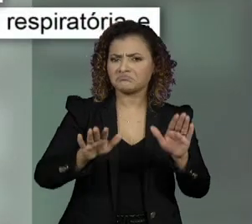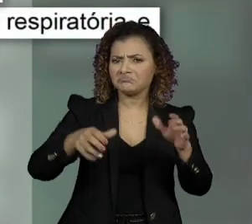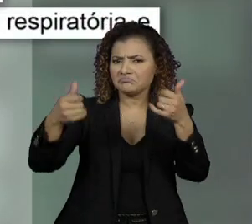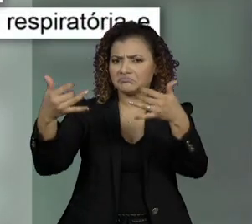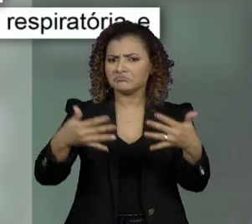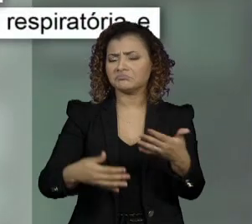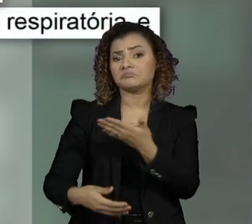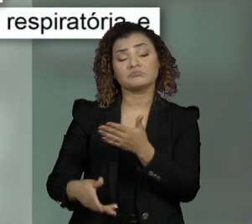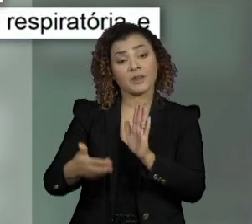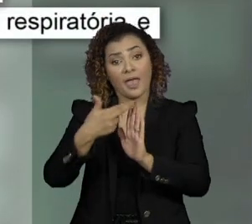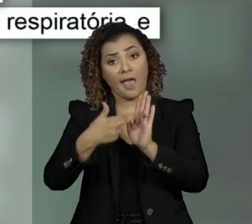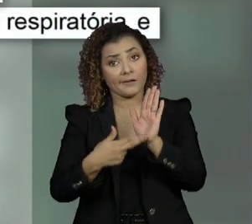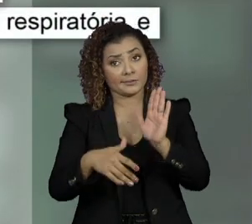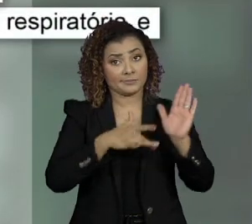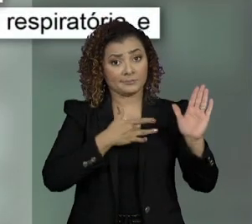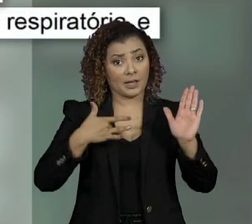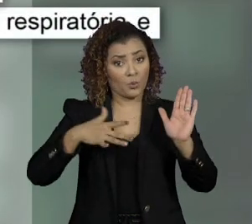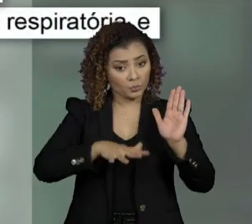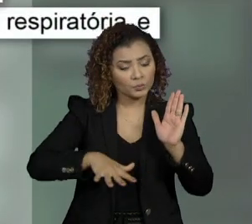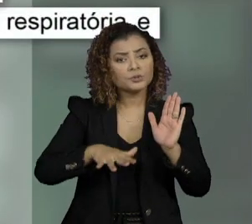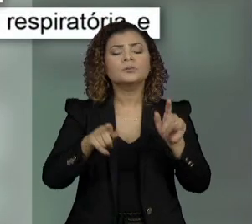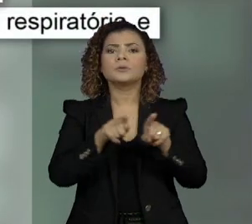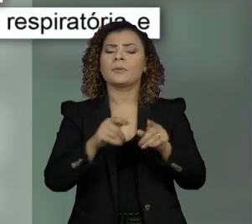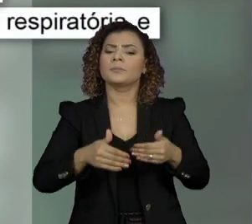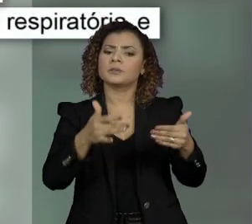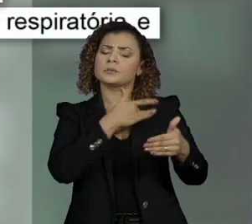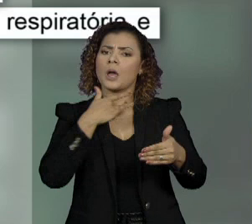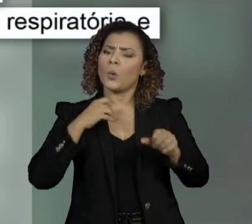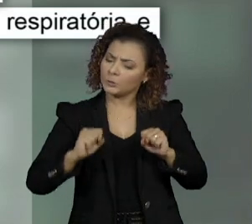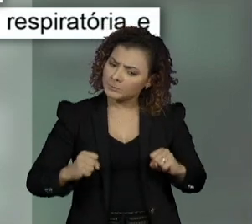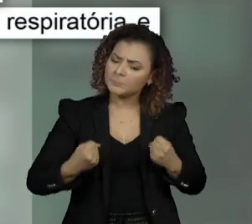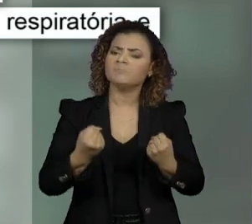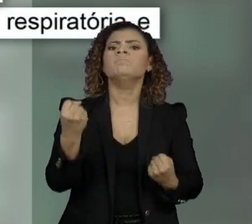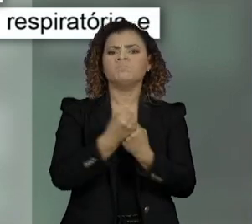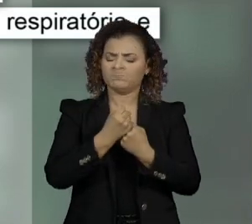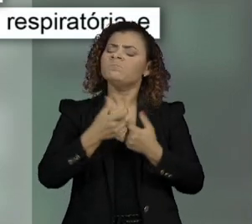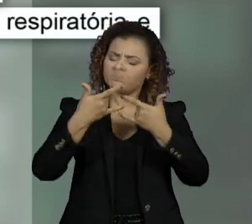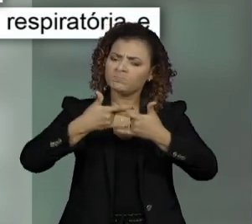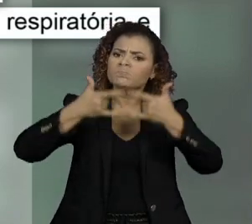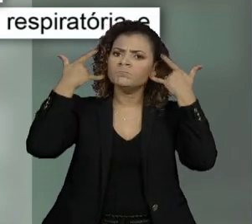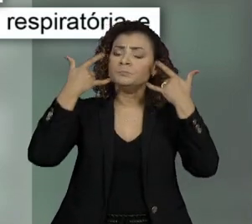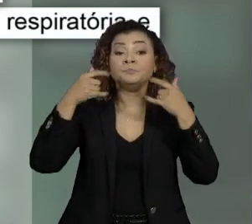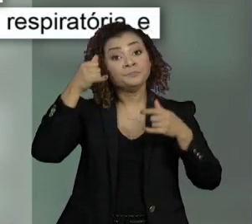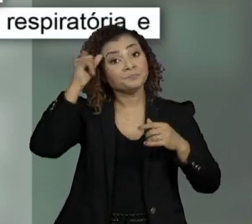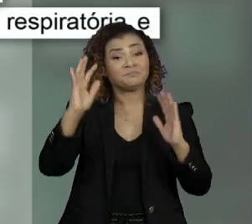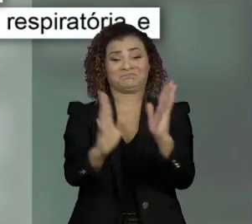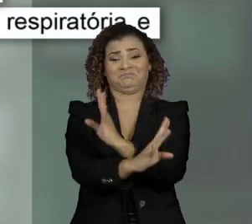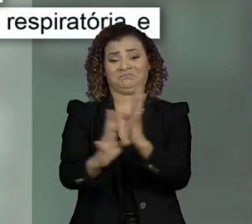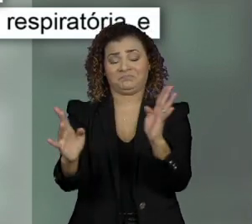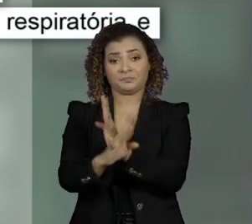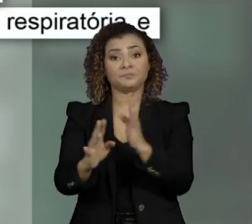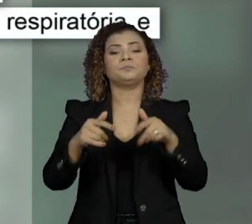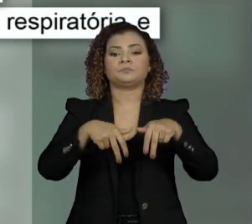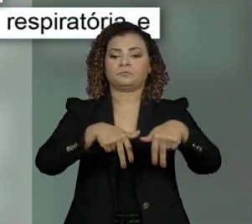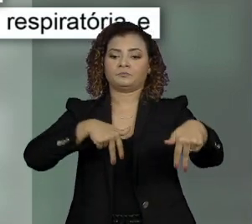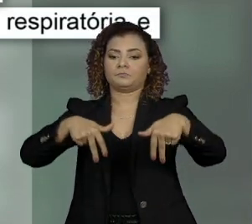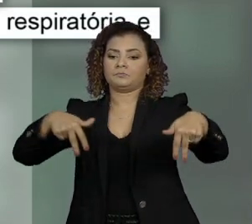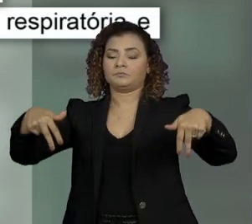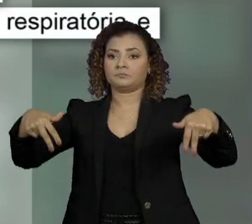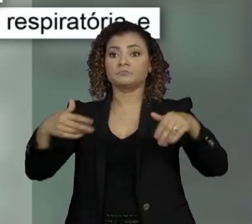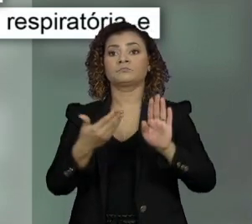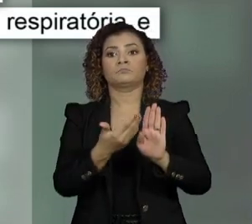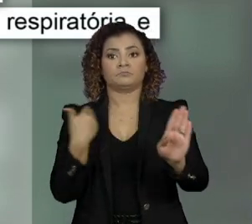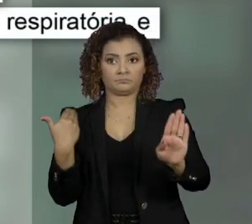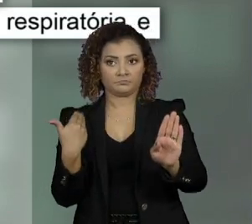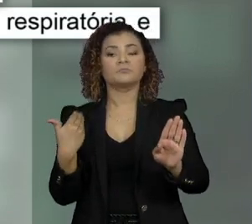adoção de protocolos sanitários. O Ministério da Saúde defende o uso de máscaras que se evitem aglomerações, mantendo distância mínima